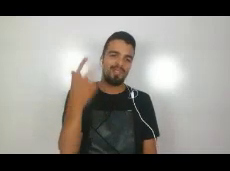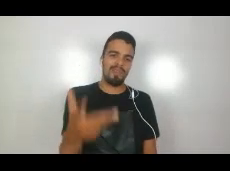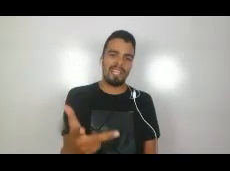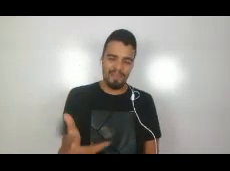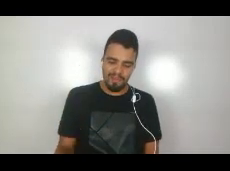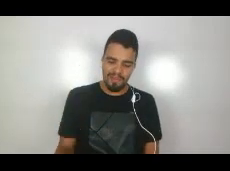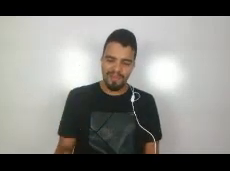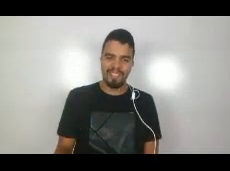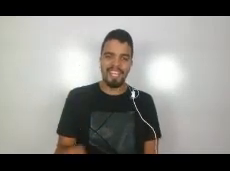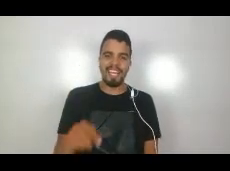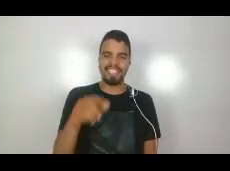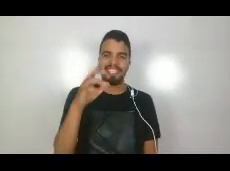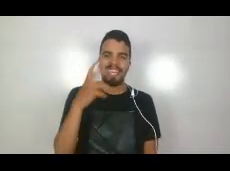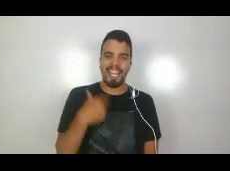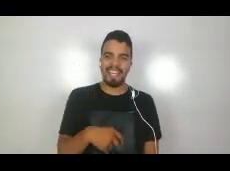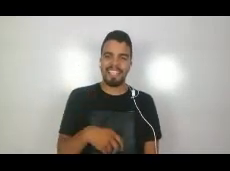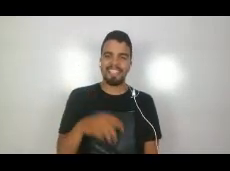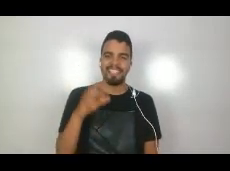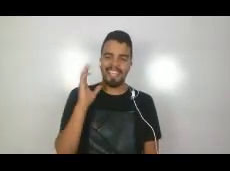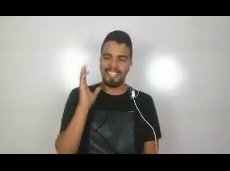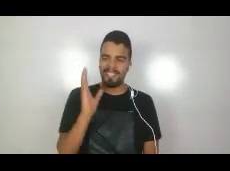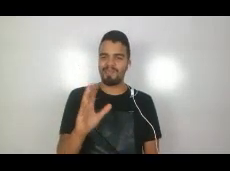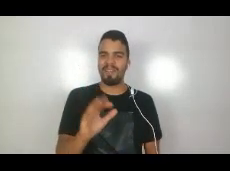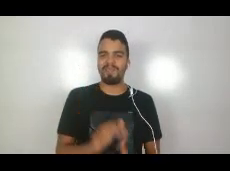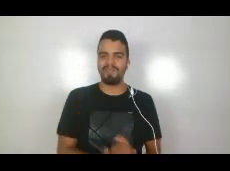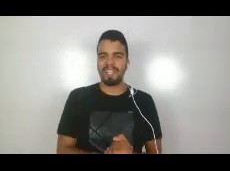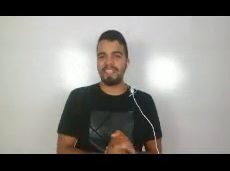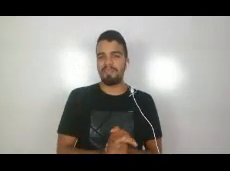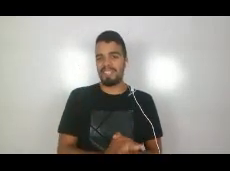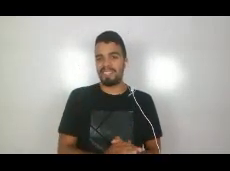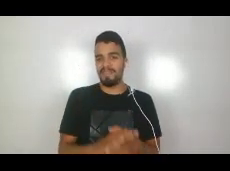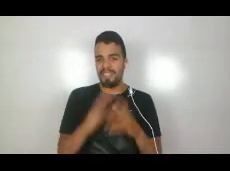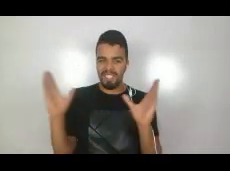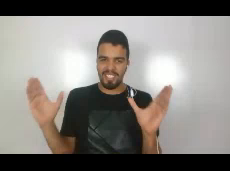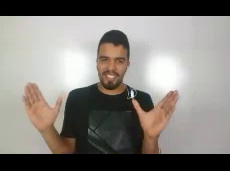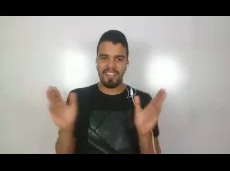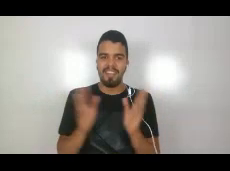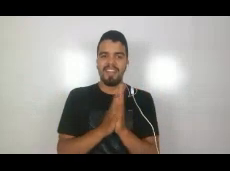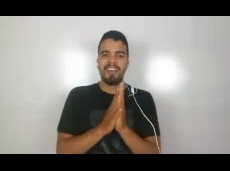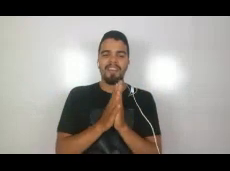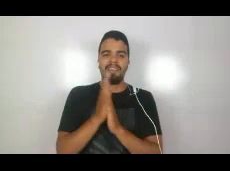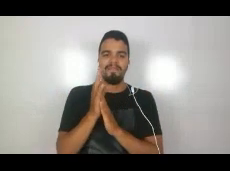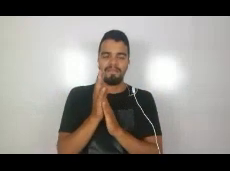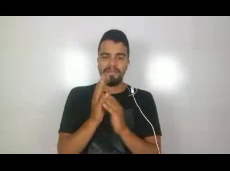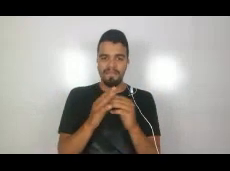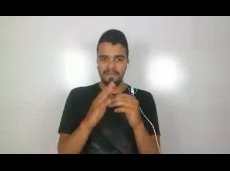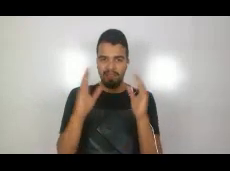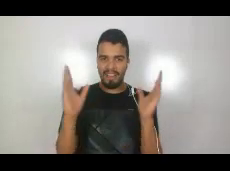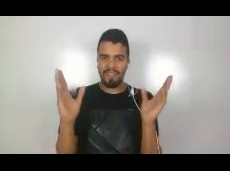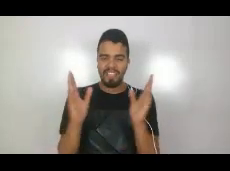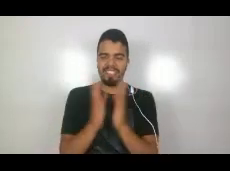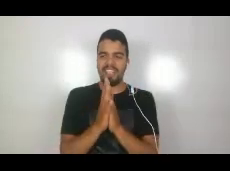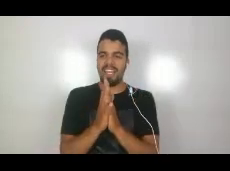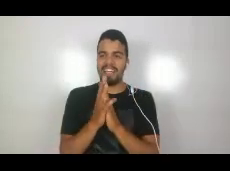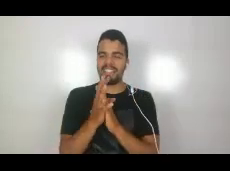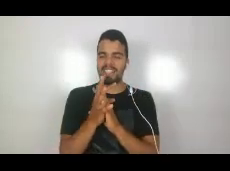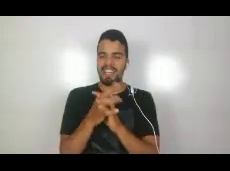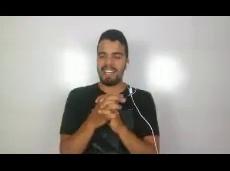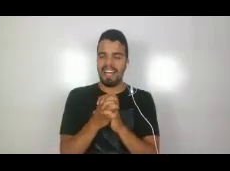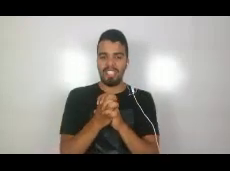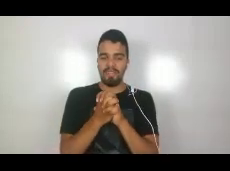né, do nosso aluno? O que a gente quer desse nosso aluno, que tem apenas 20 dias para